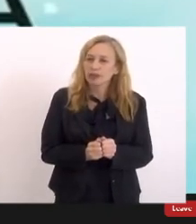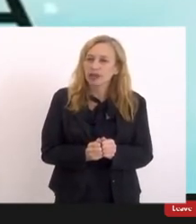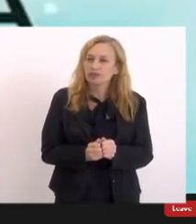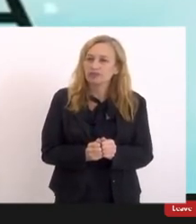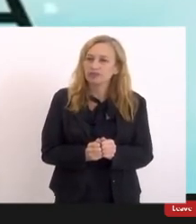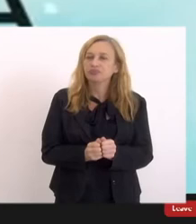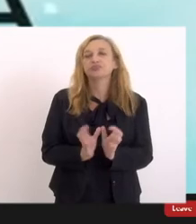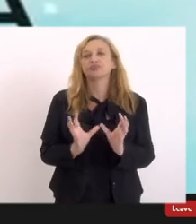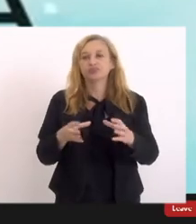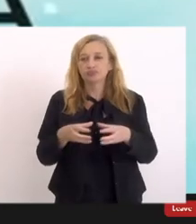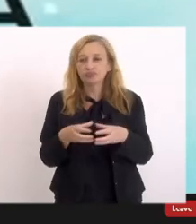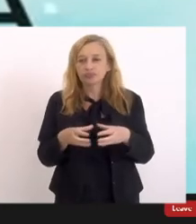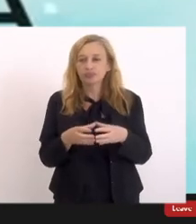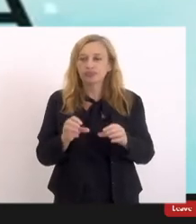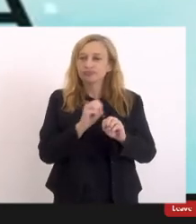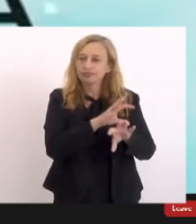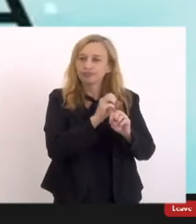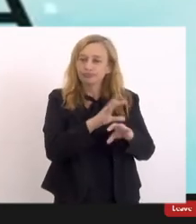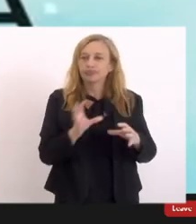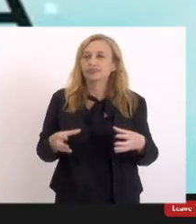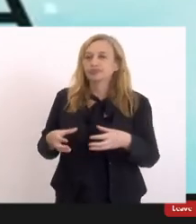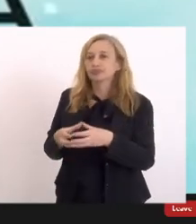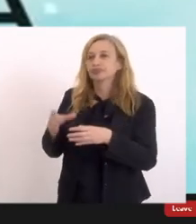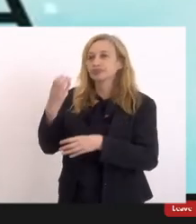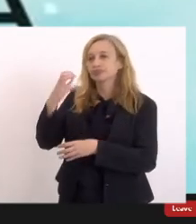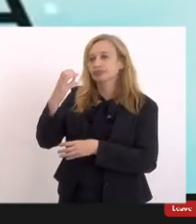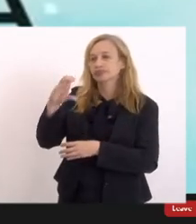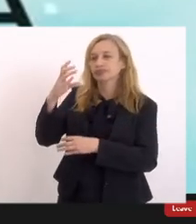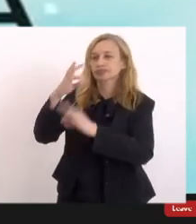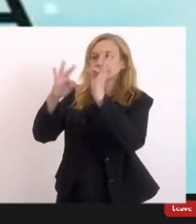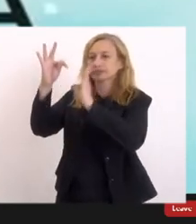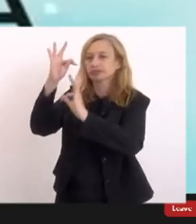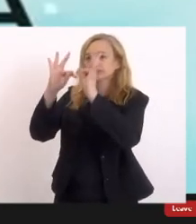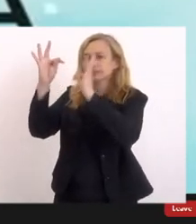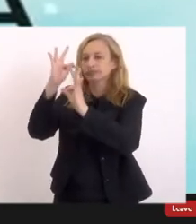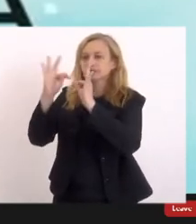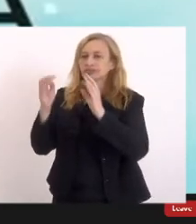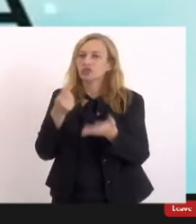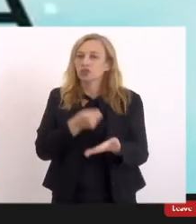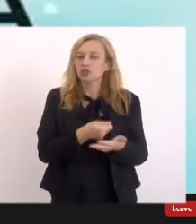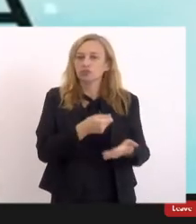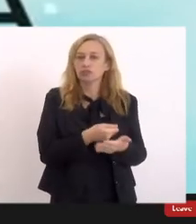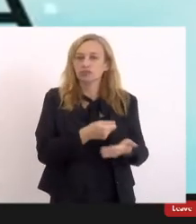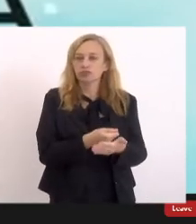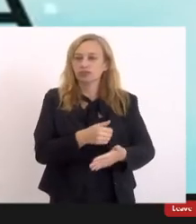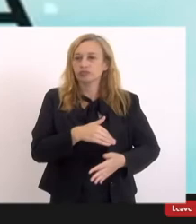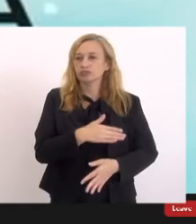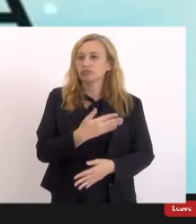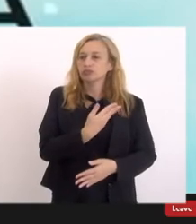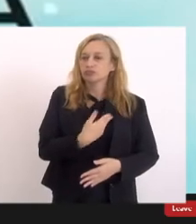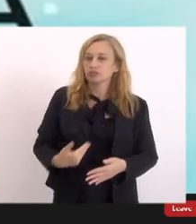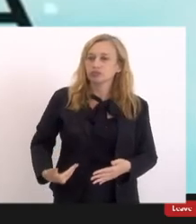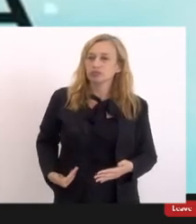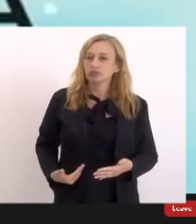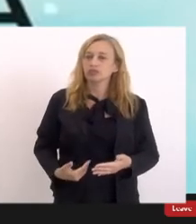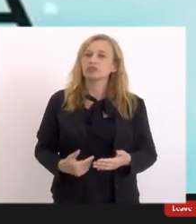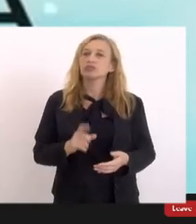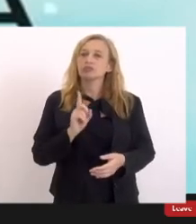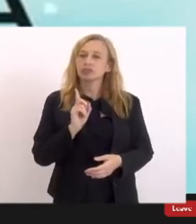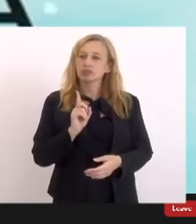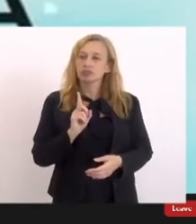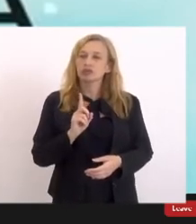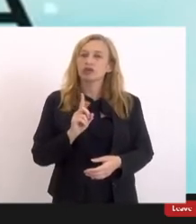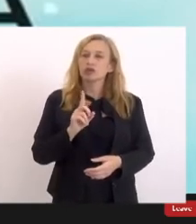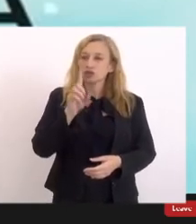as comissões de educação e de ciência e tecnologia no sentido de cobrar às autoridades competentes aquilo que elas têm